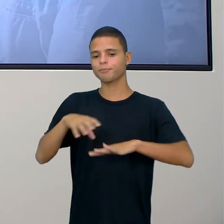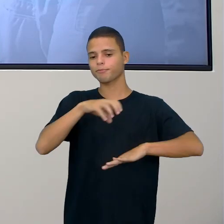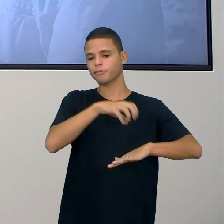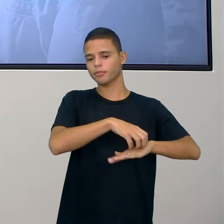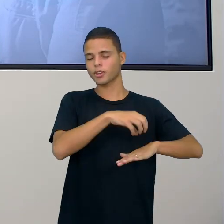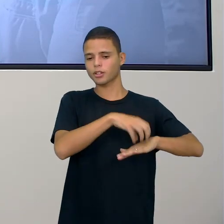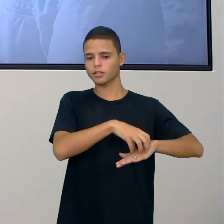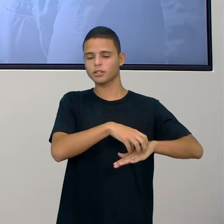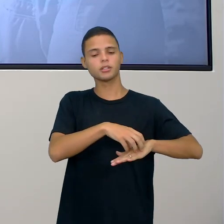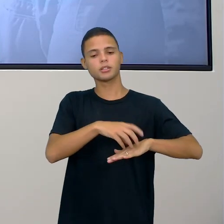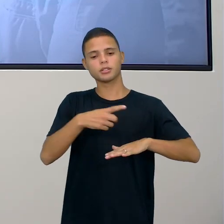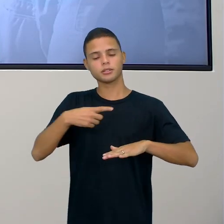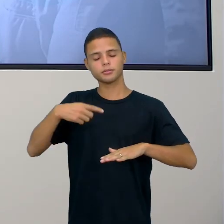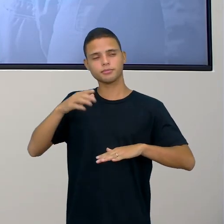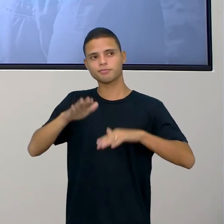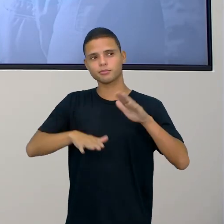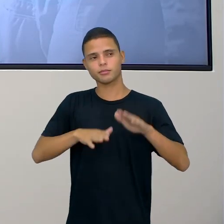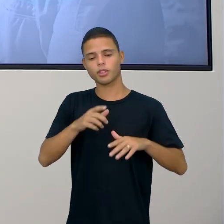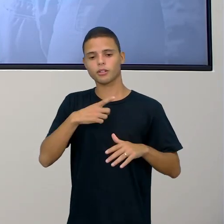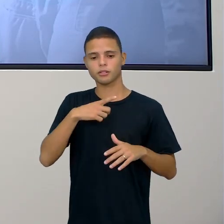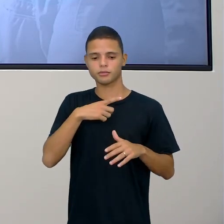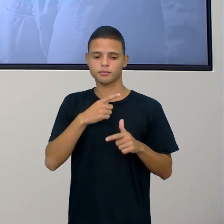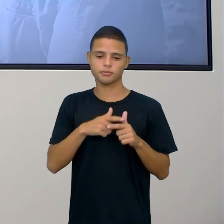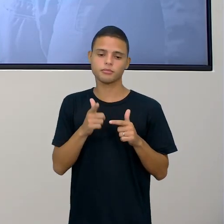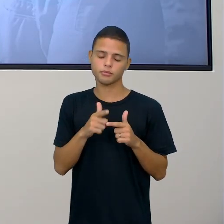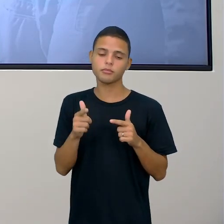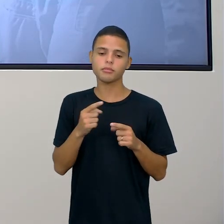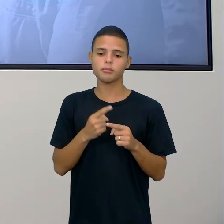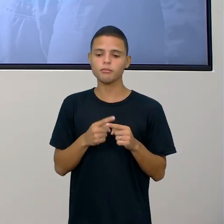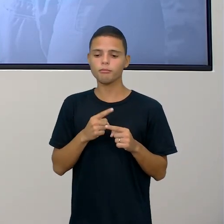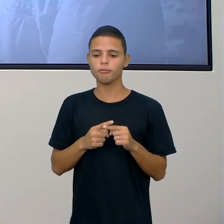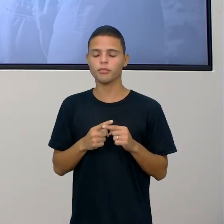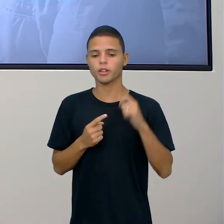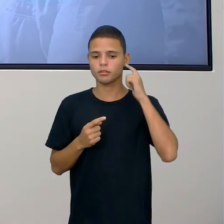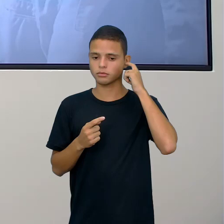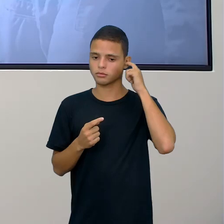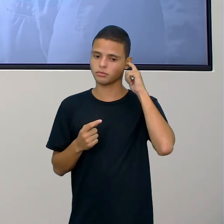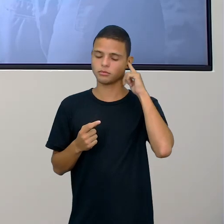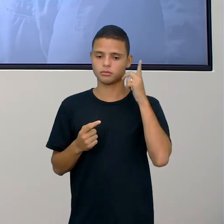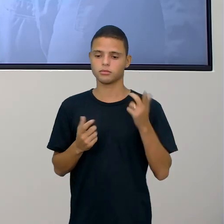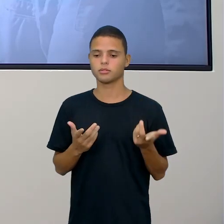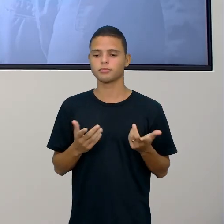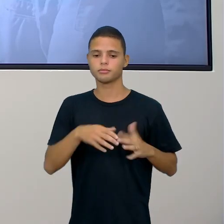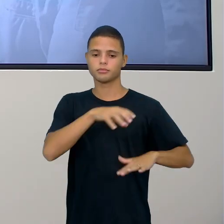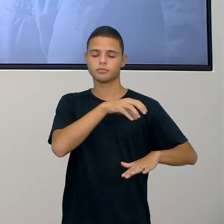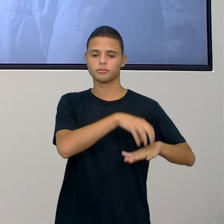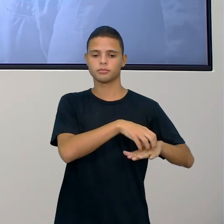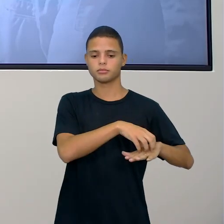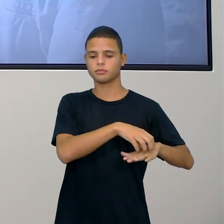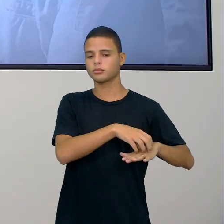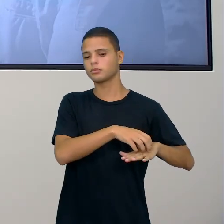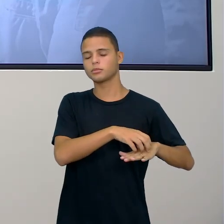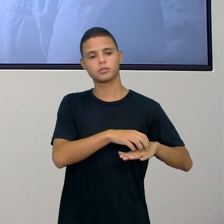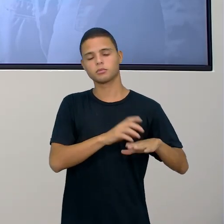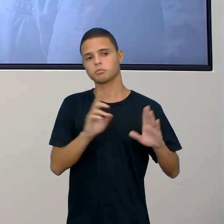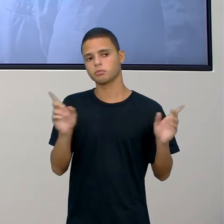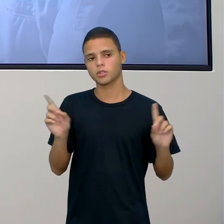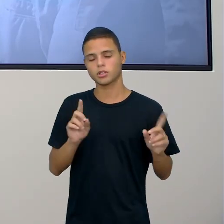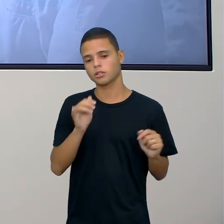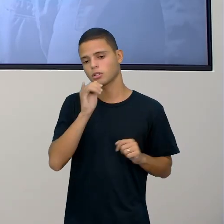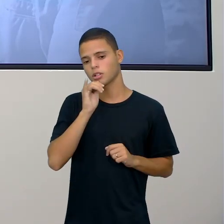coisa que a gente também deve problematizar, porque justamente esse centro, ele não é um centro